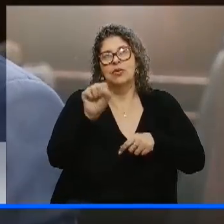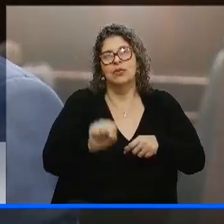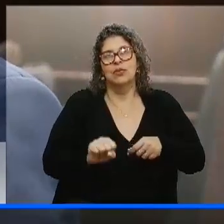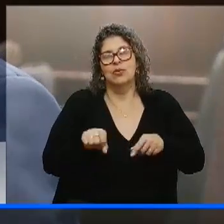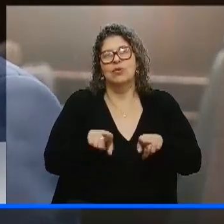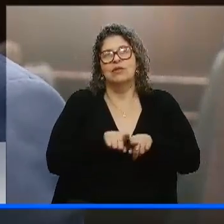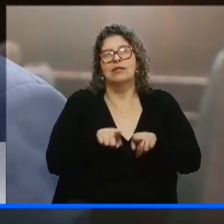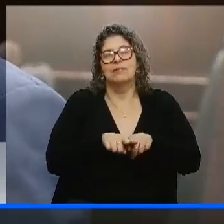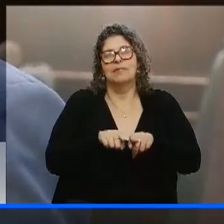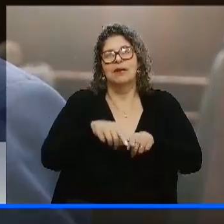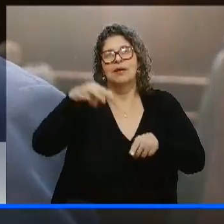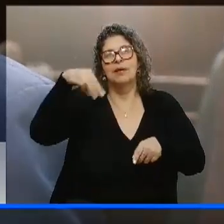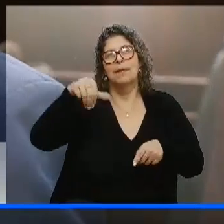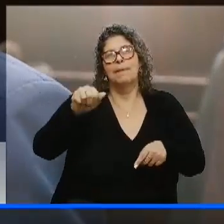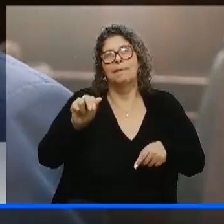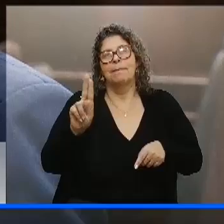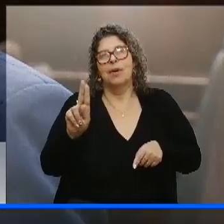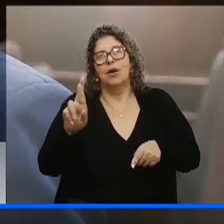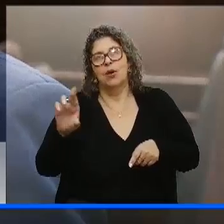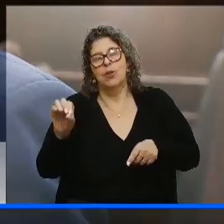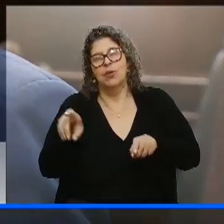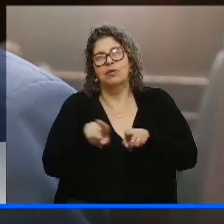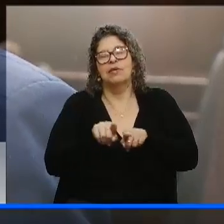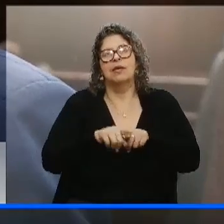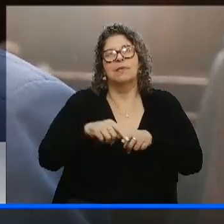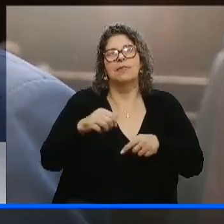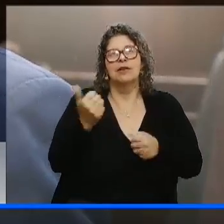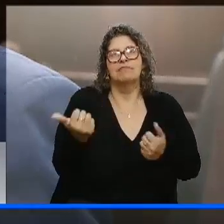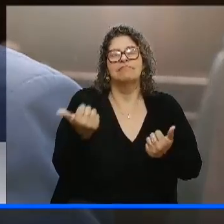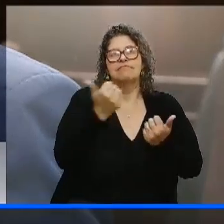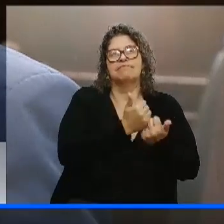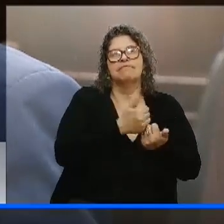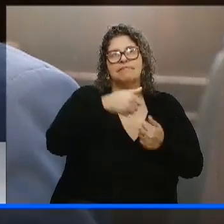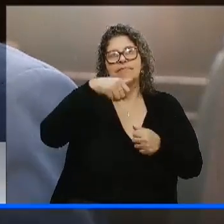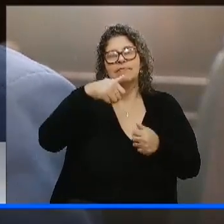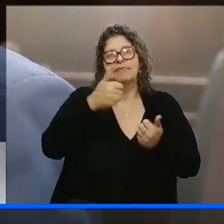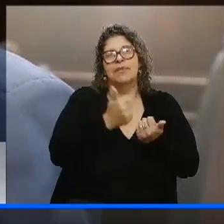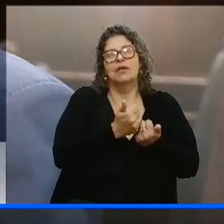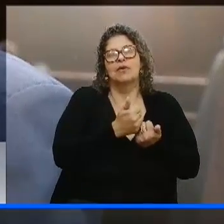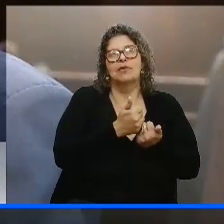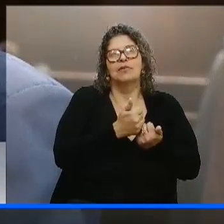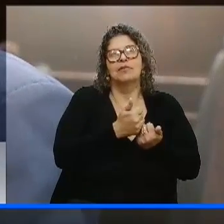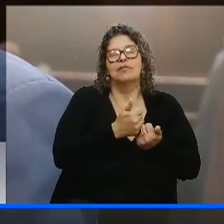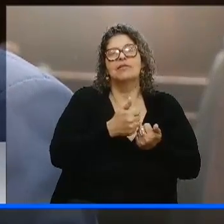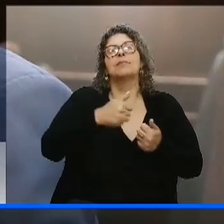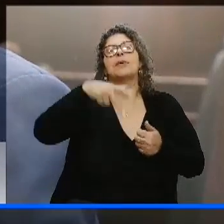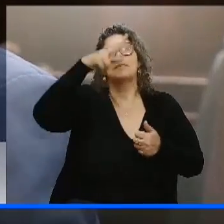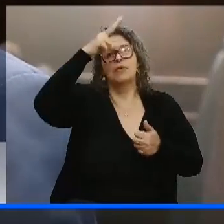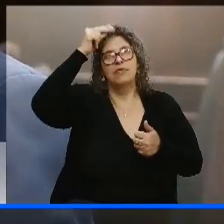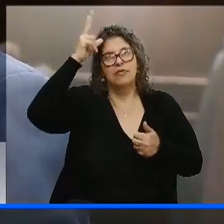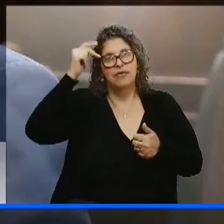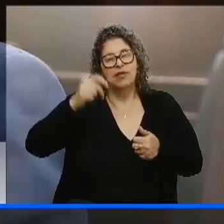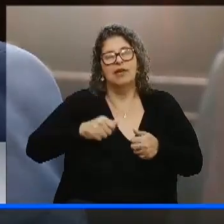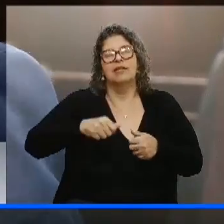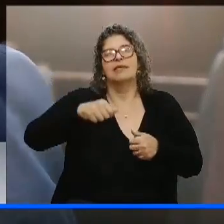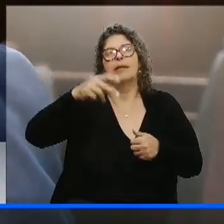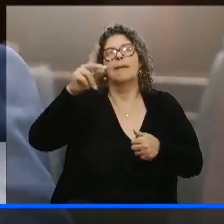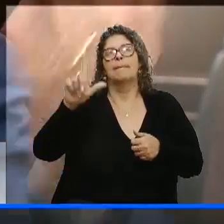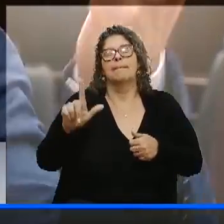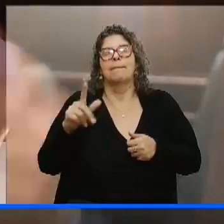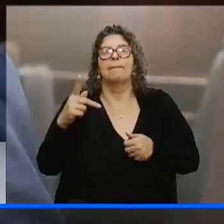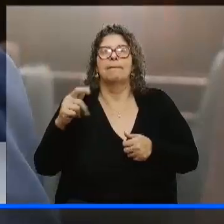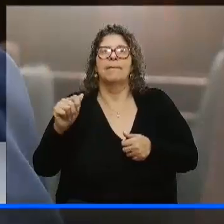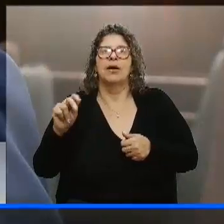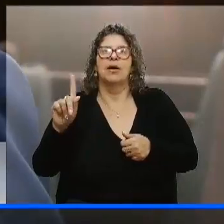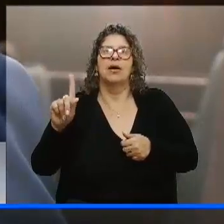prefeito mauro nolasco a vice presidente a prefeita de pelotas paula mascarenhas prefeita de turuçú a seu